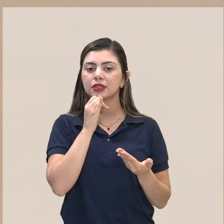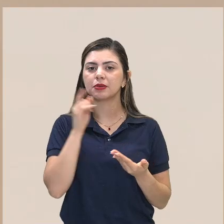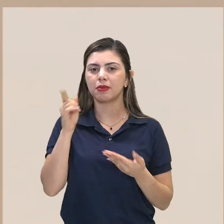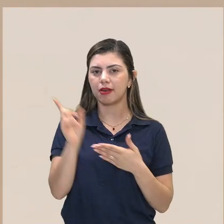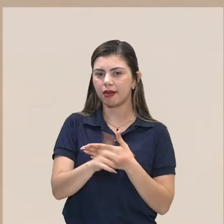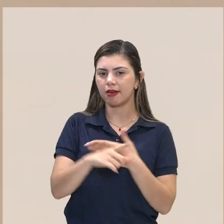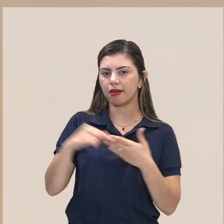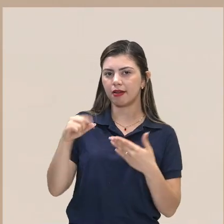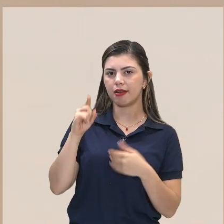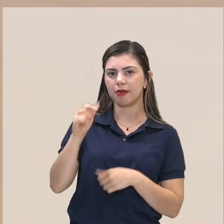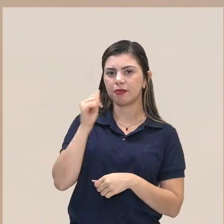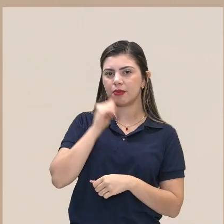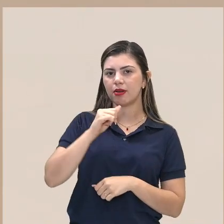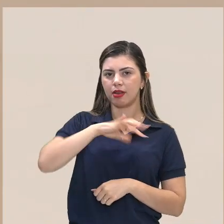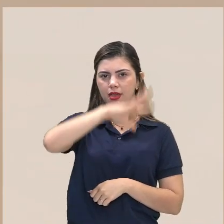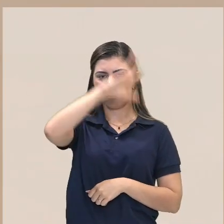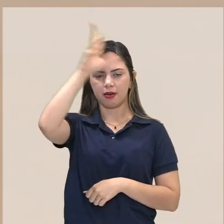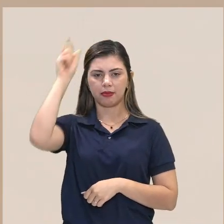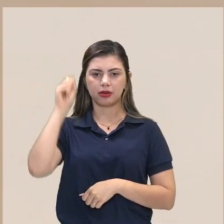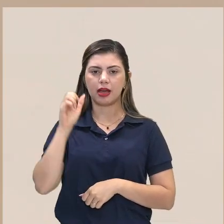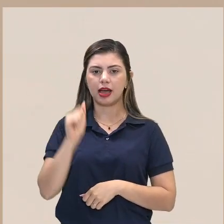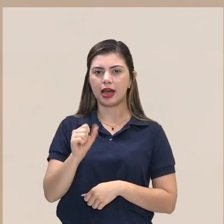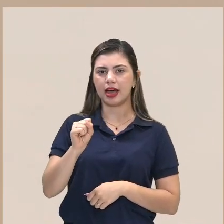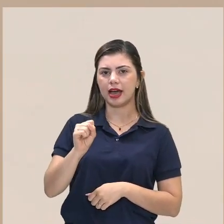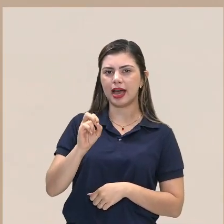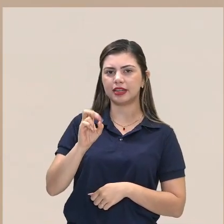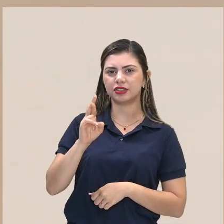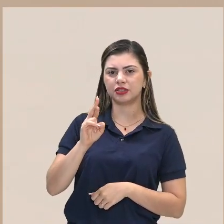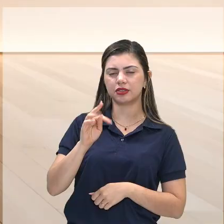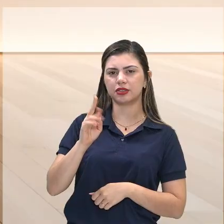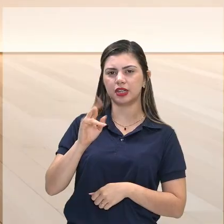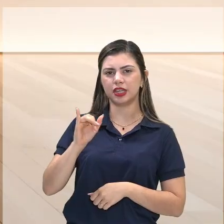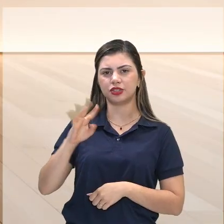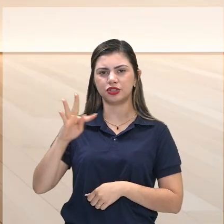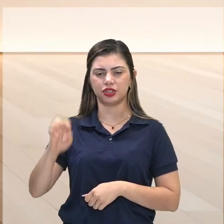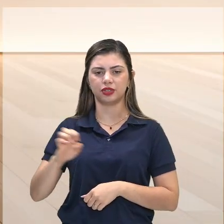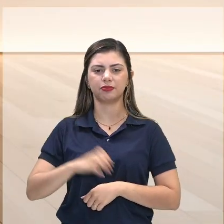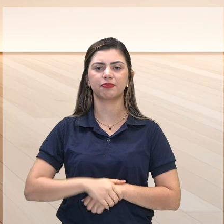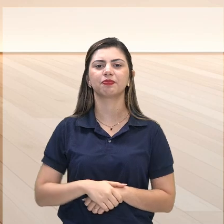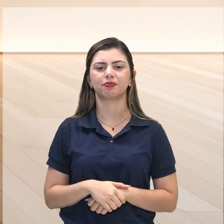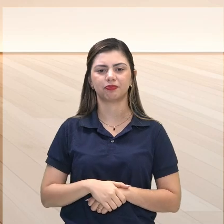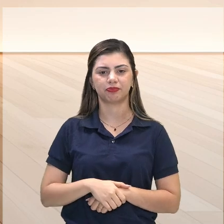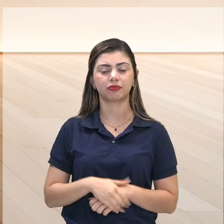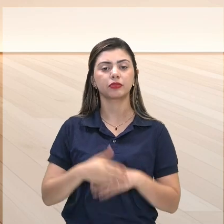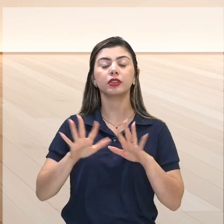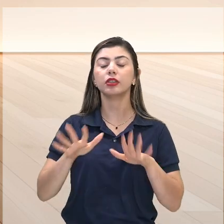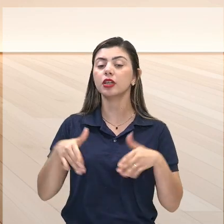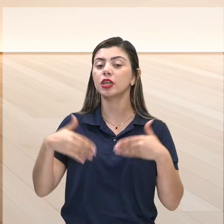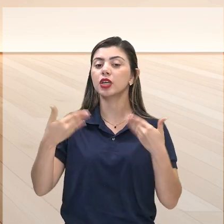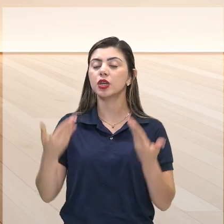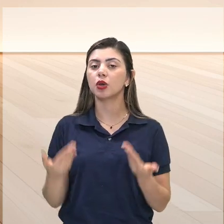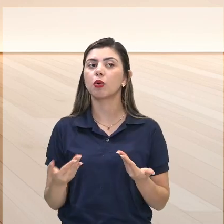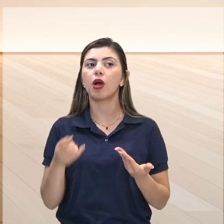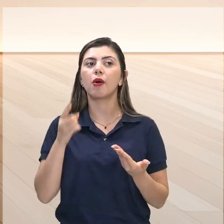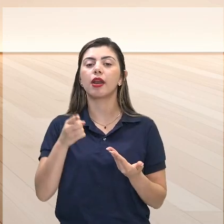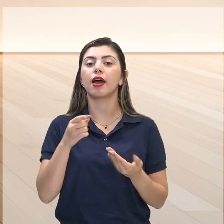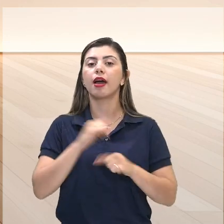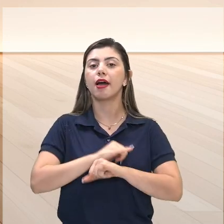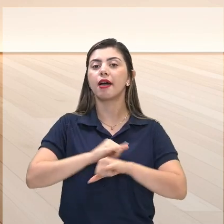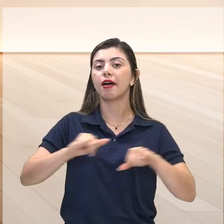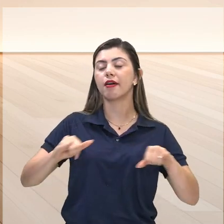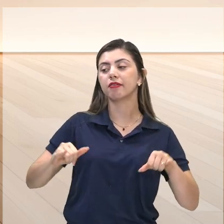autora amazonense, Astrid Cabral, Unhas de Fora? E qual mensagem você